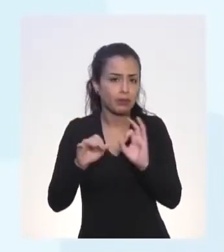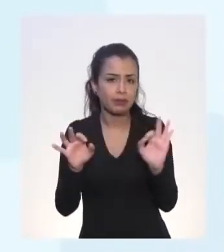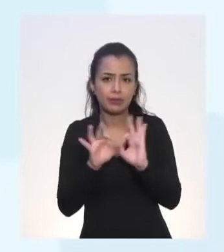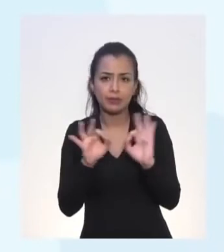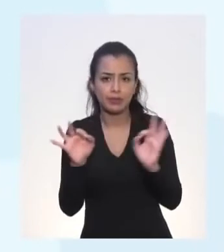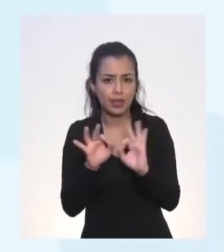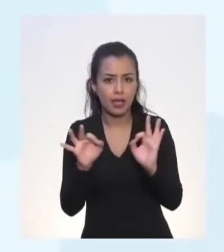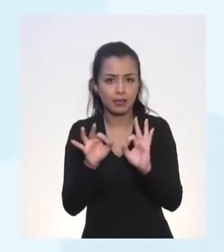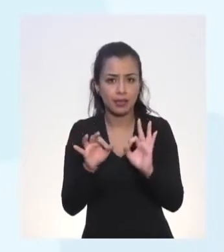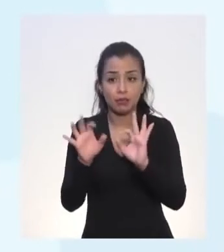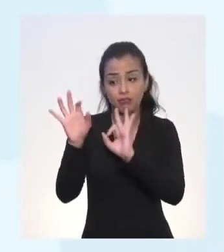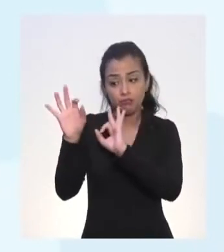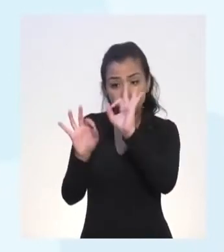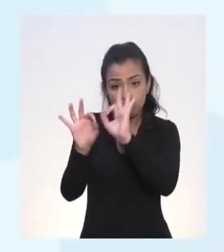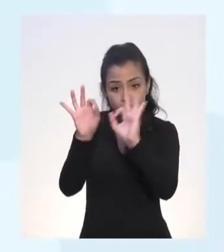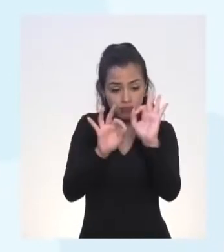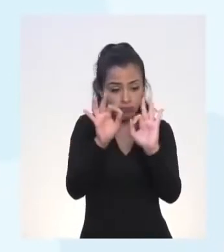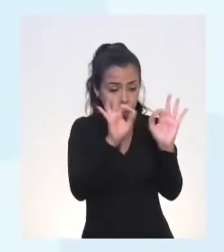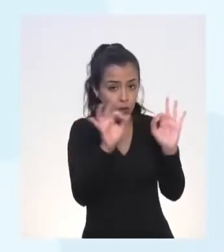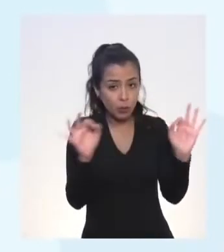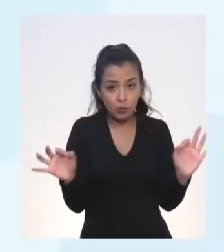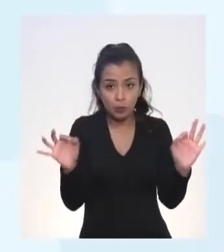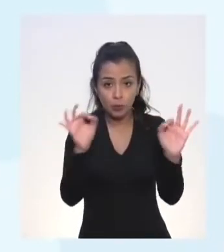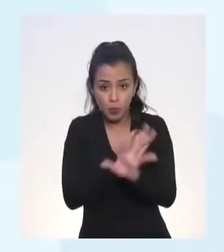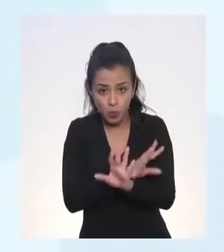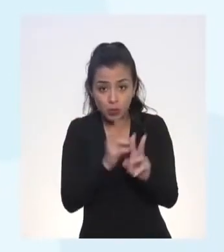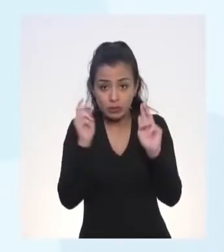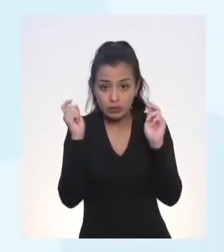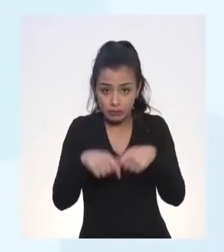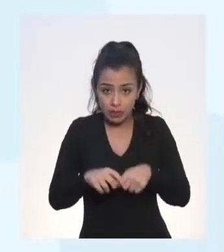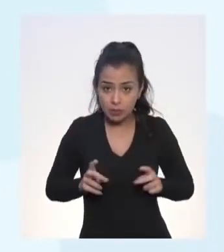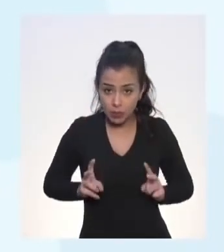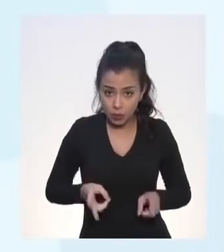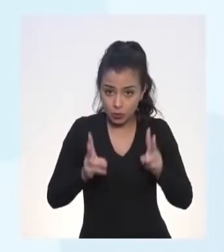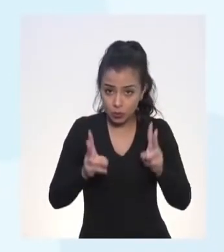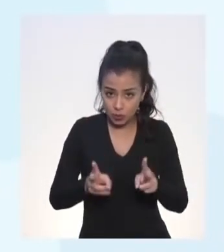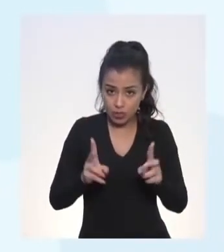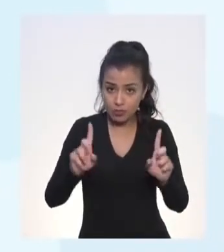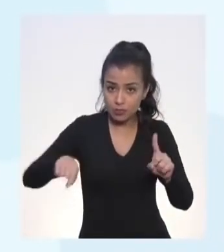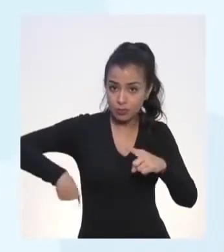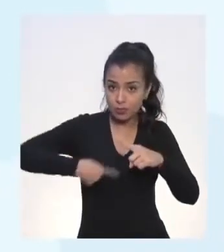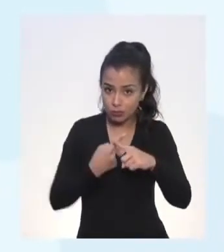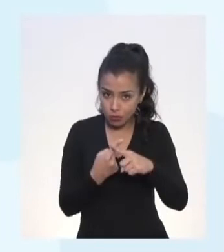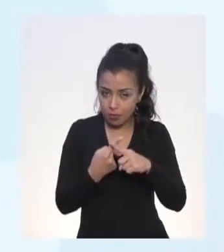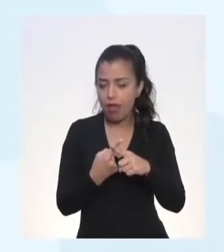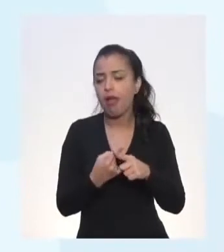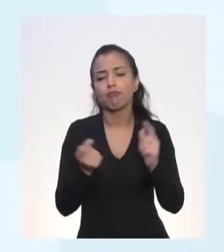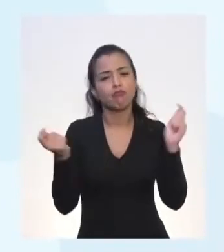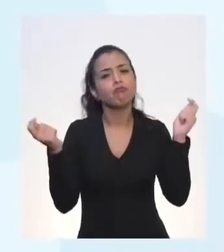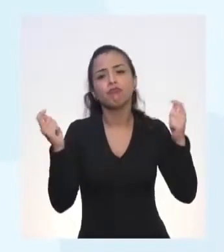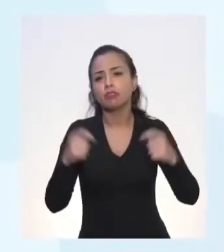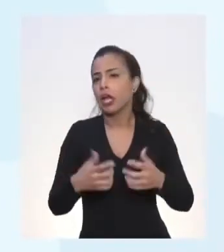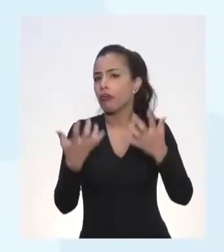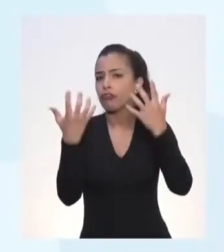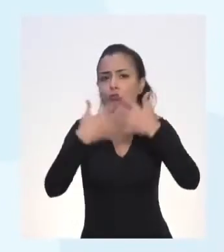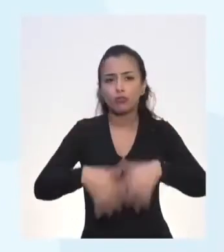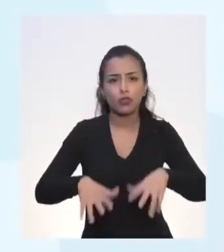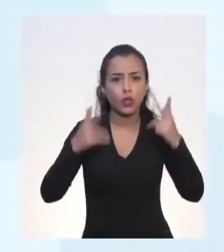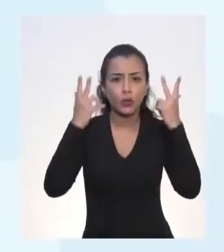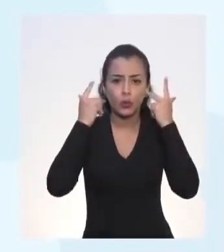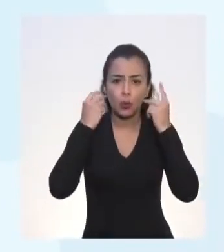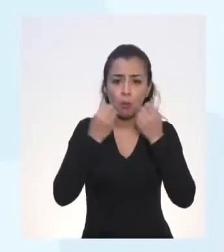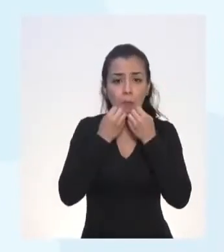estrutura, posso conservar primeiro e multiplicar pelo inverso da segunda? Pode, não tem problema Também nenhum. funciona bem. Tá? Funciona bem.